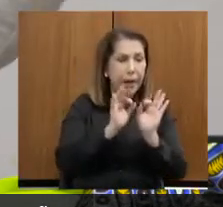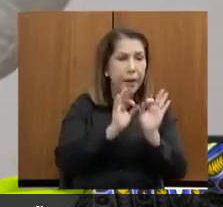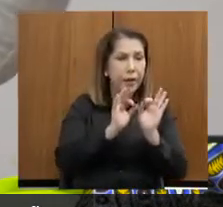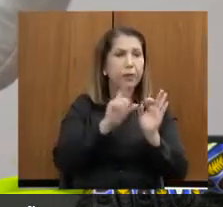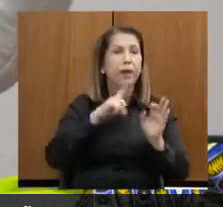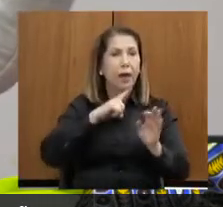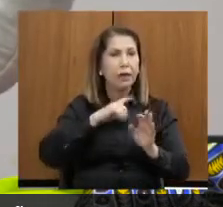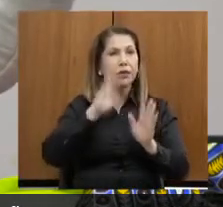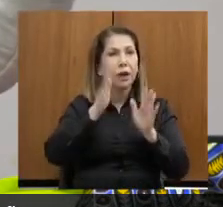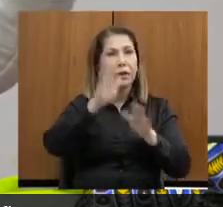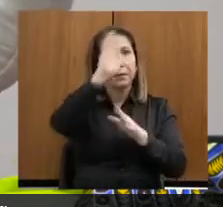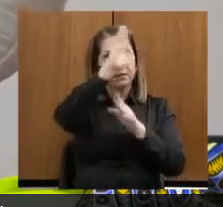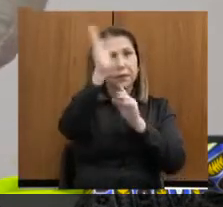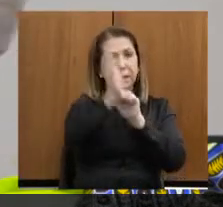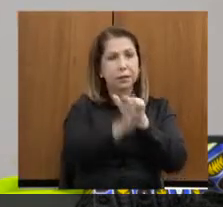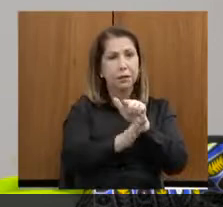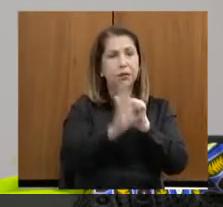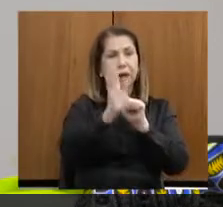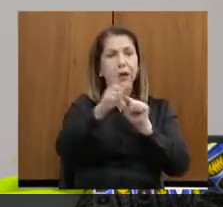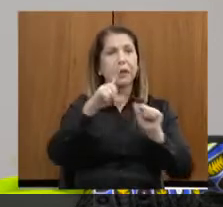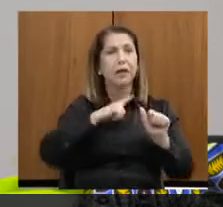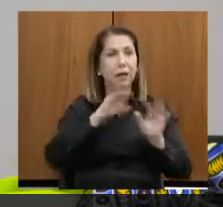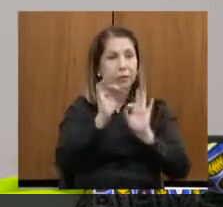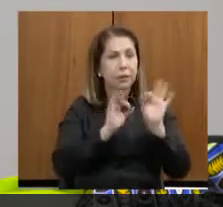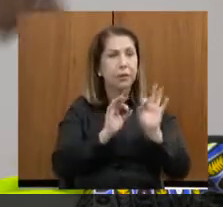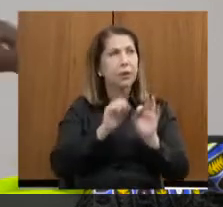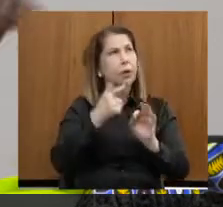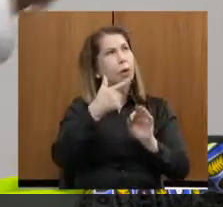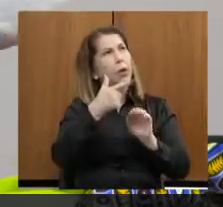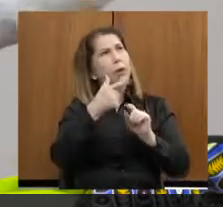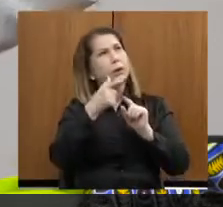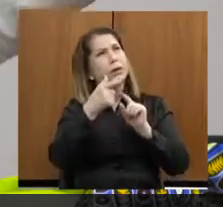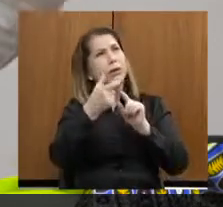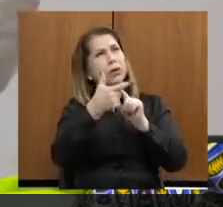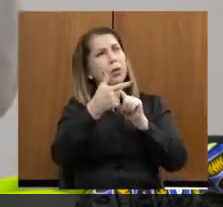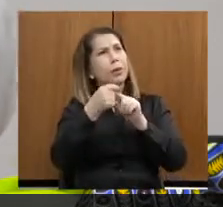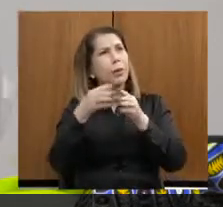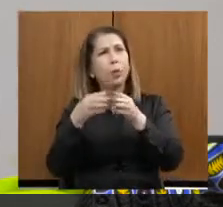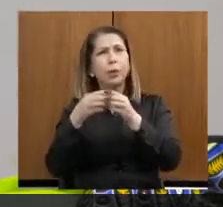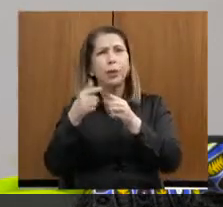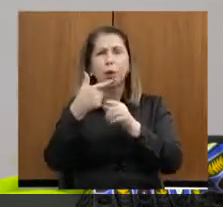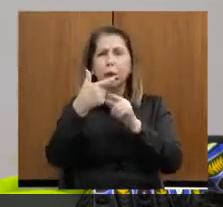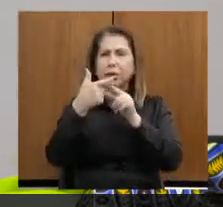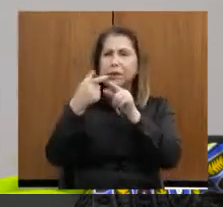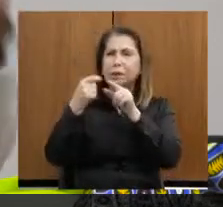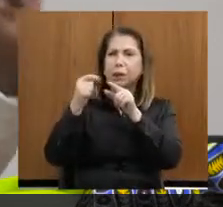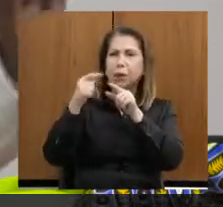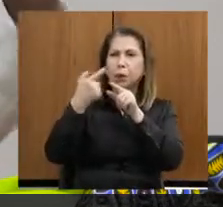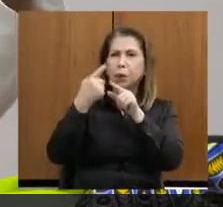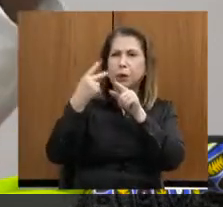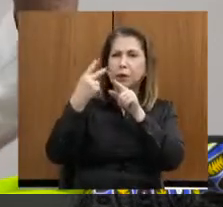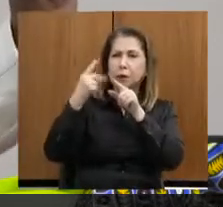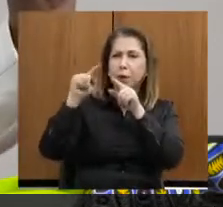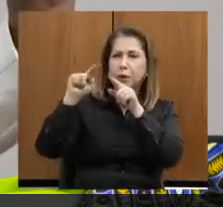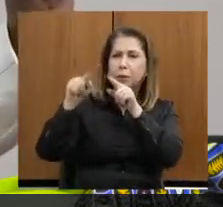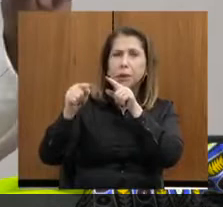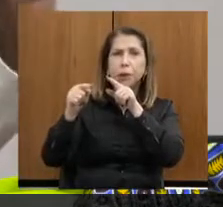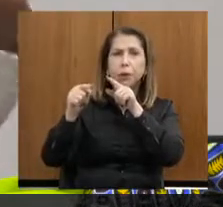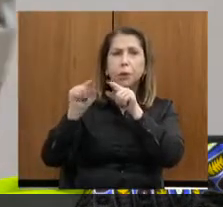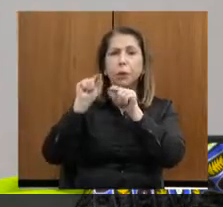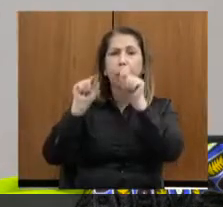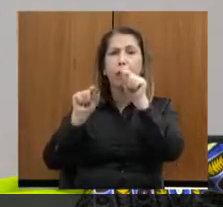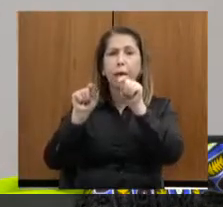Nacional desde 2001 de minha que tava aqui o Plano Nacional de